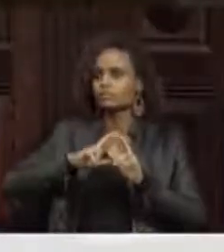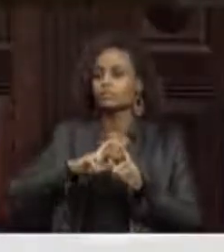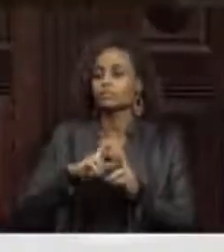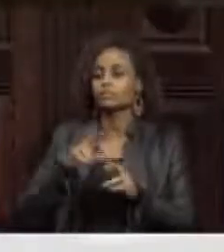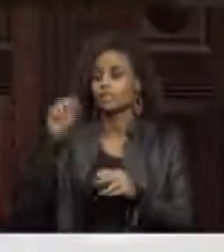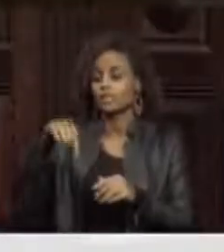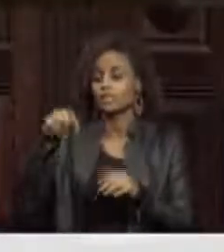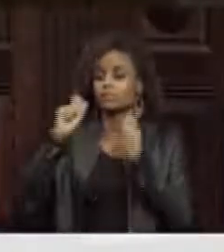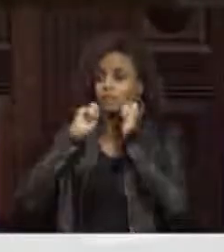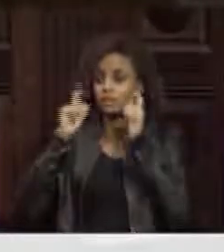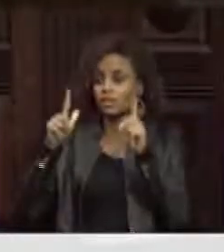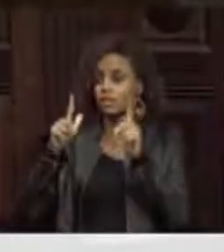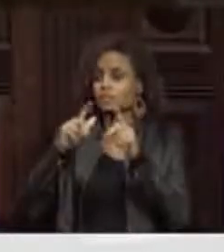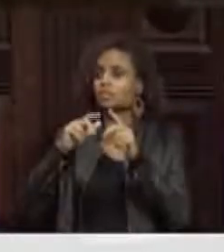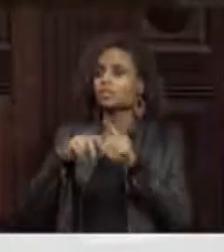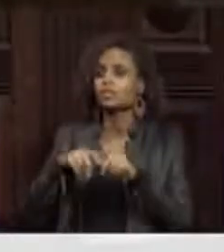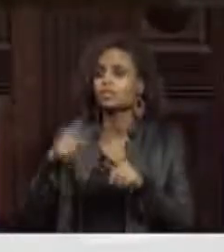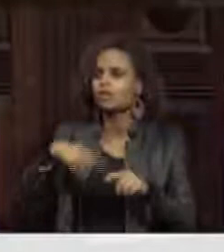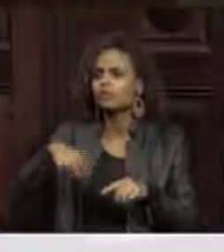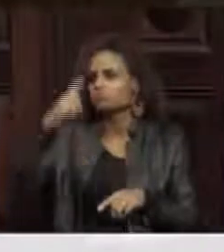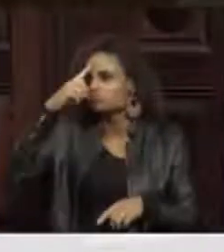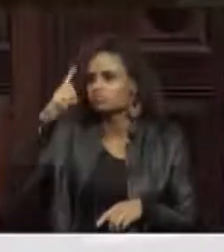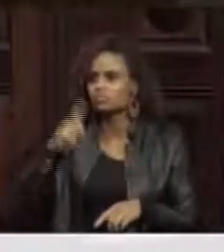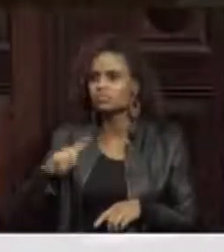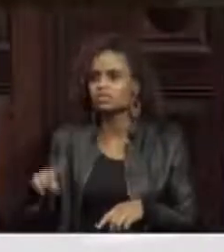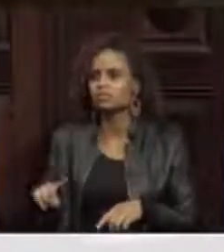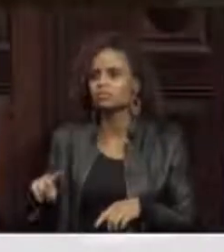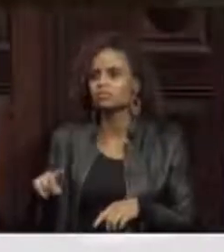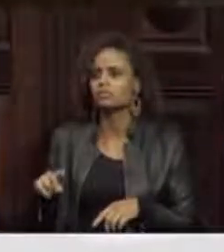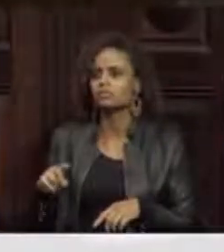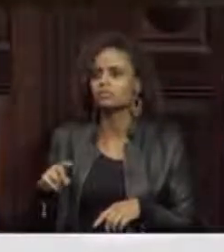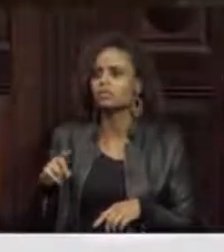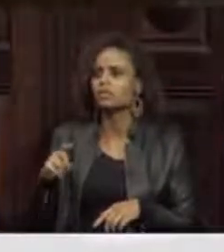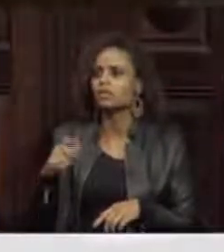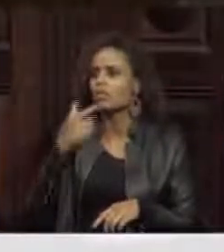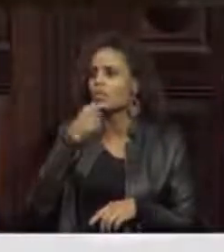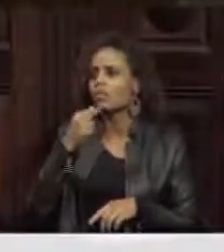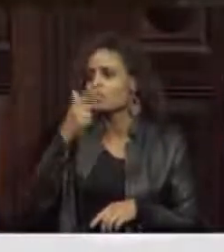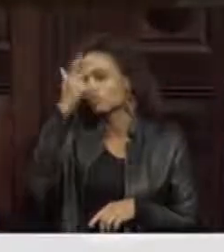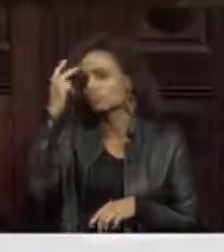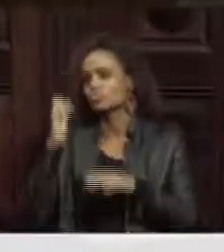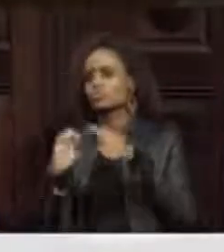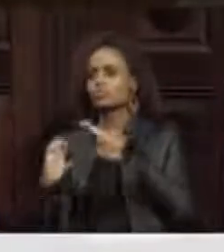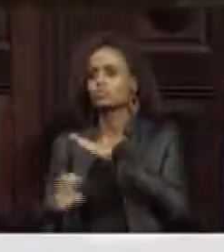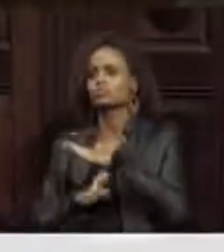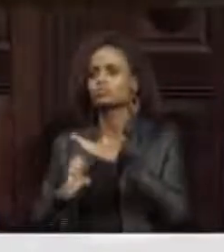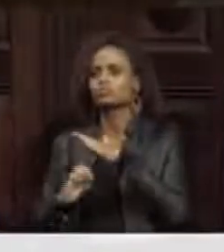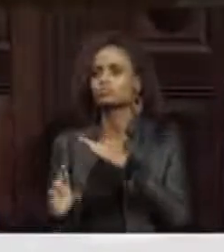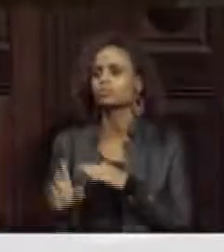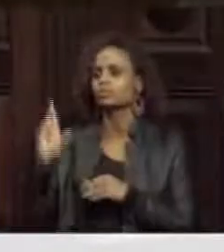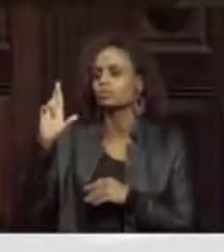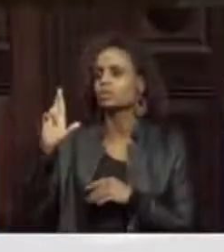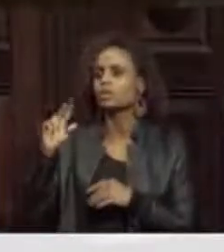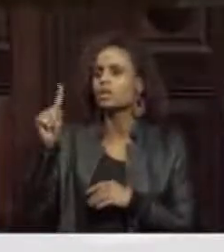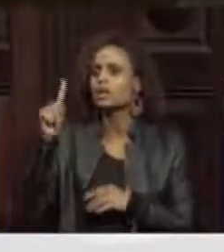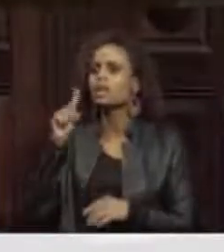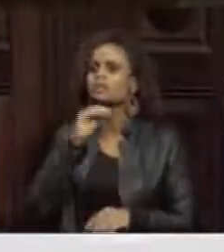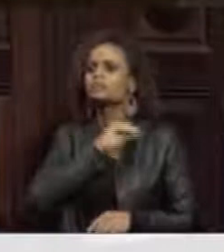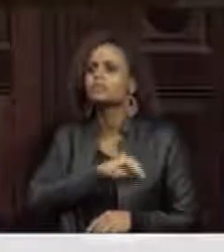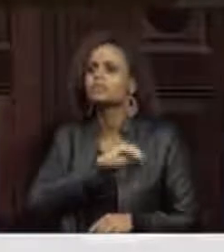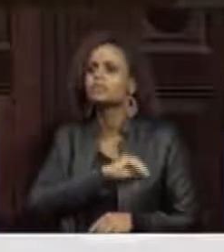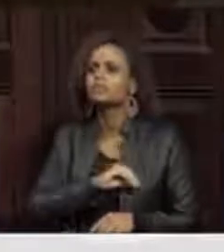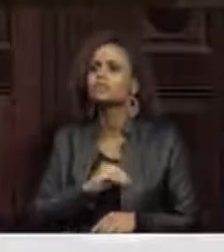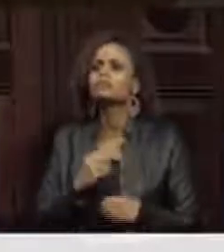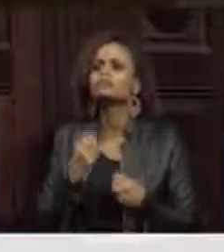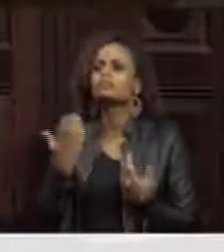nem sabemos quem são esses empresários, quanto que recebem por